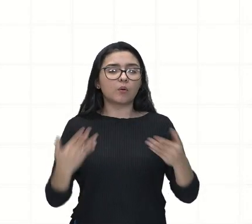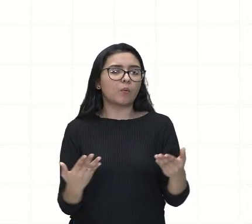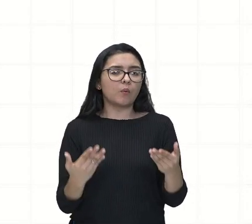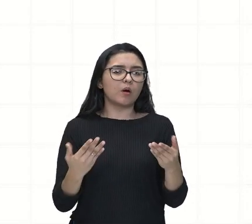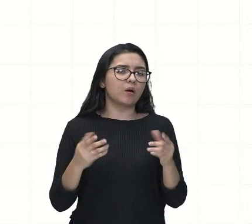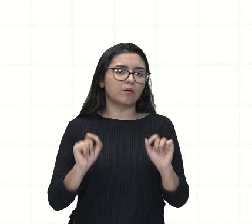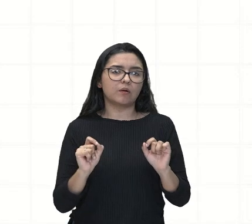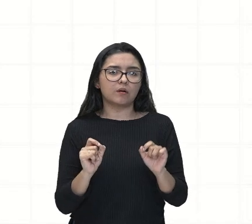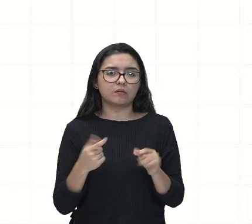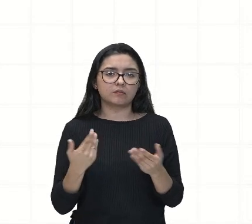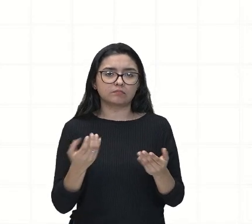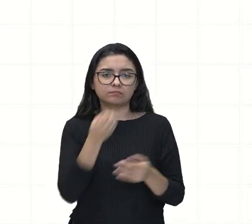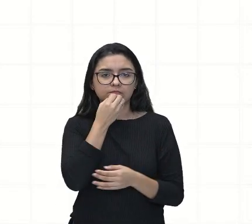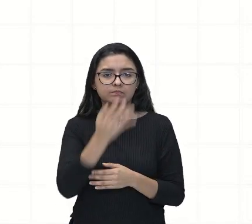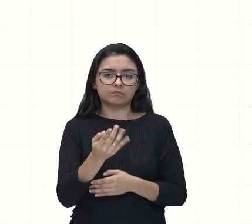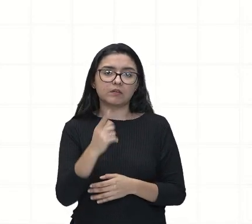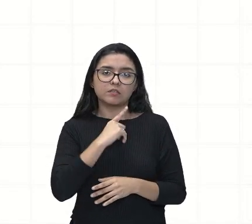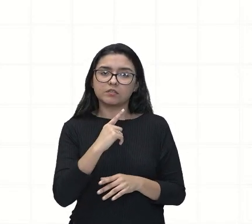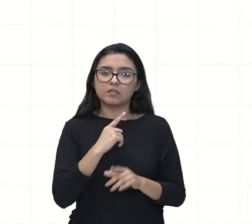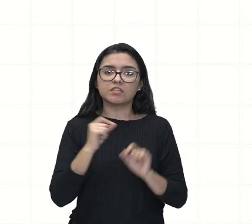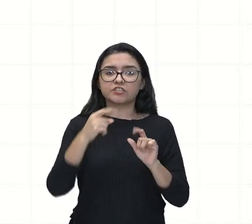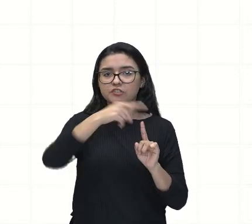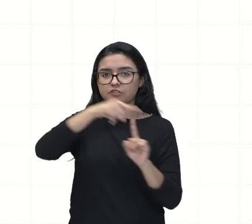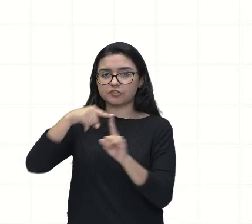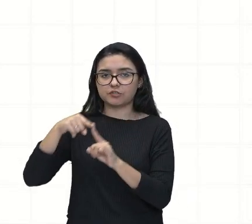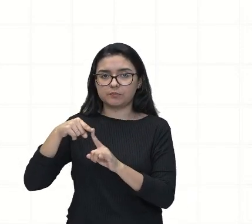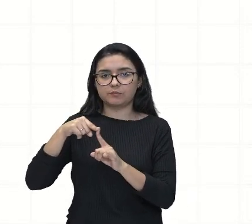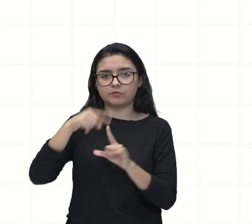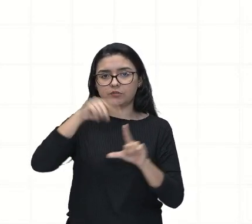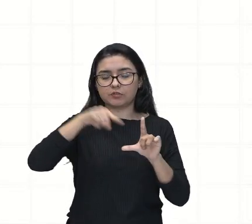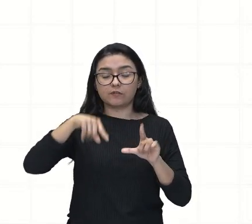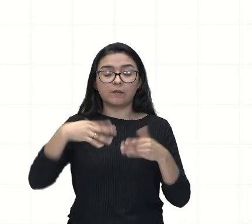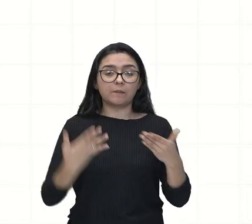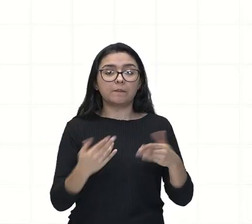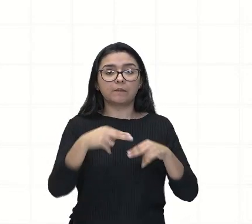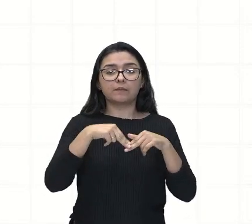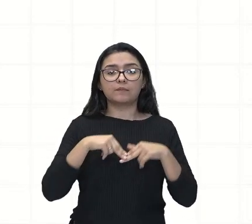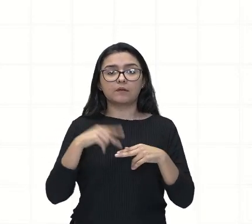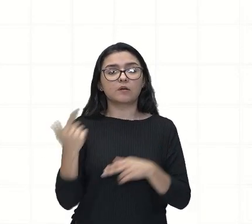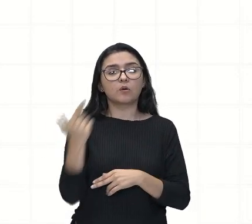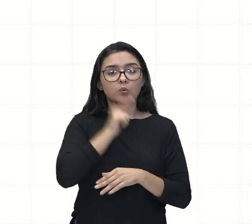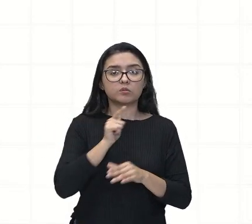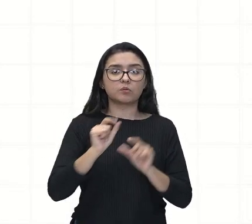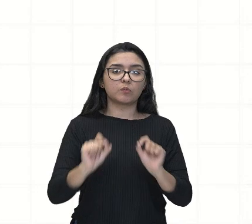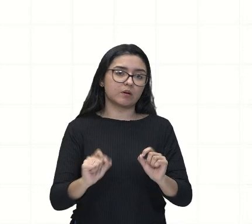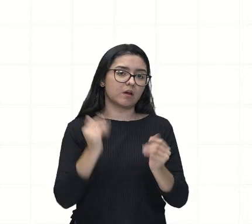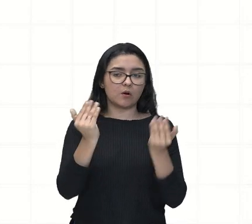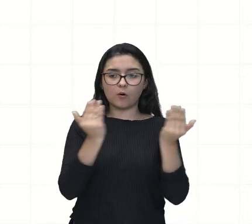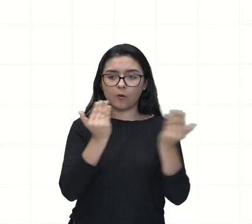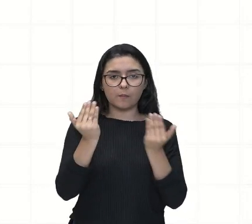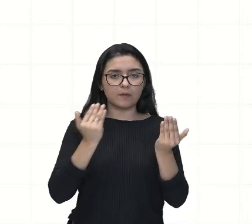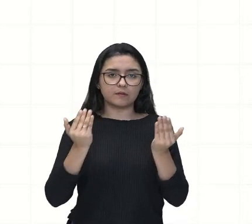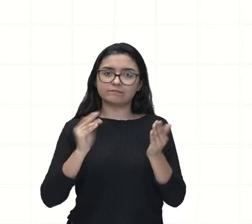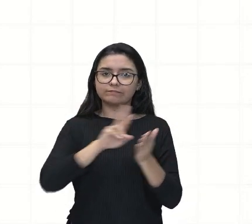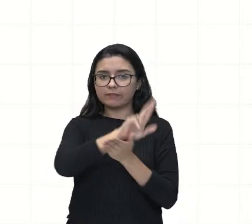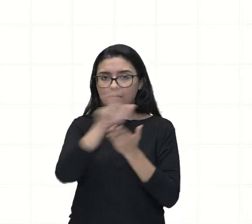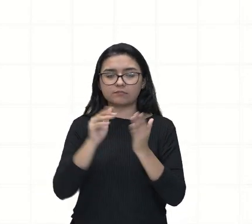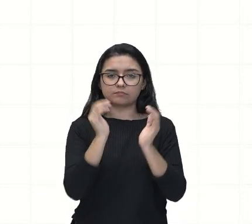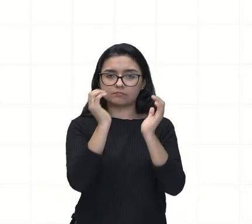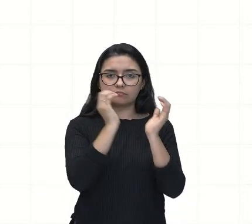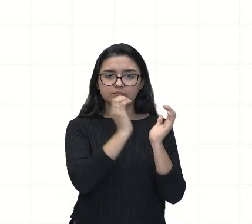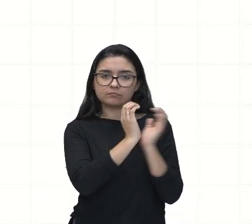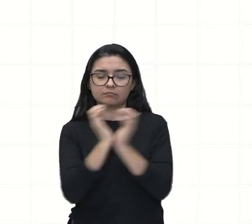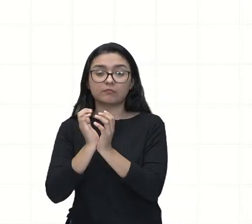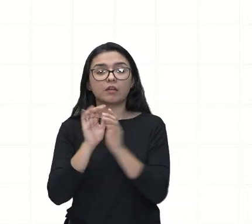grande vantagem de se ter um gráfico de teia? É que eu consigo, né, comparar várias categorias,